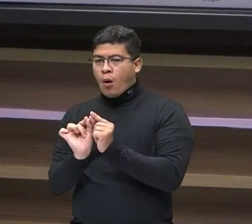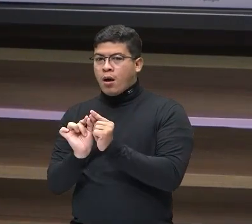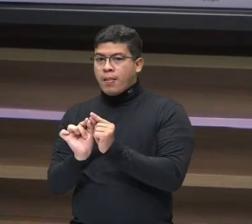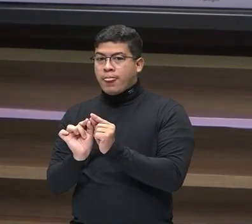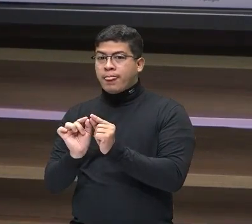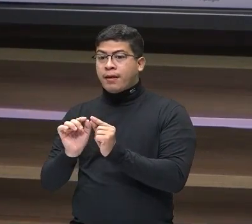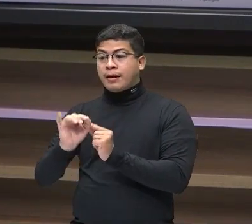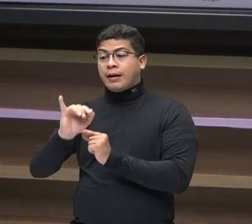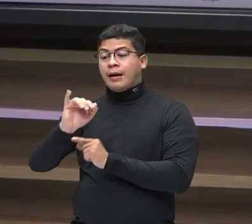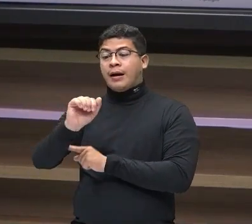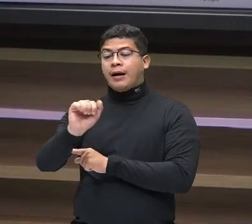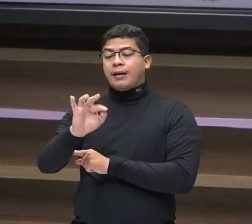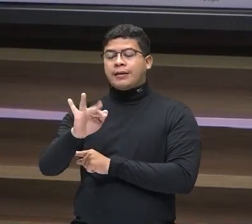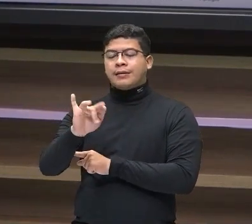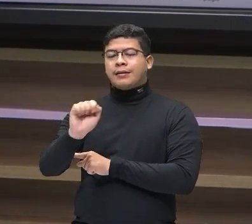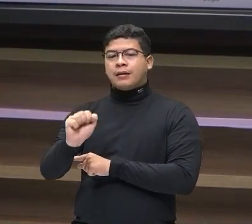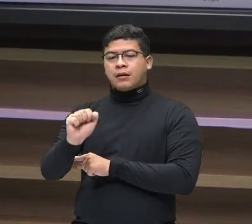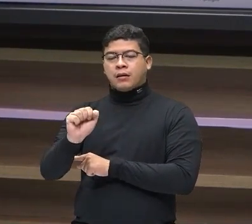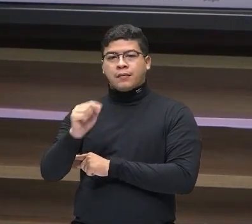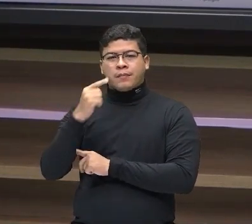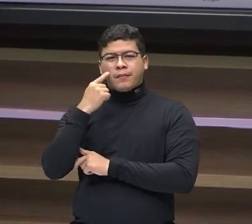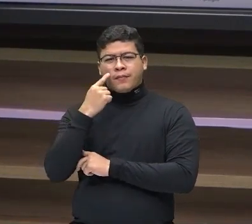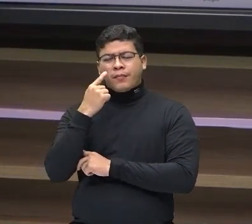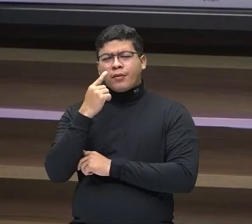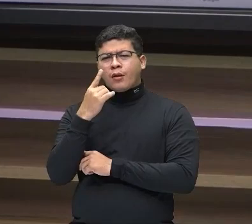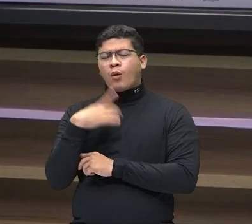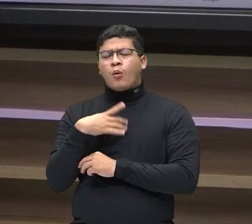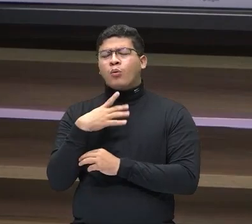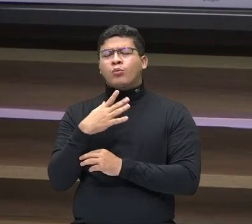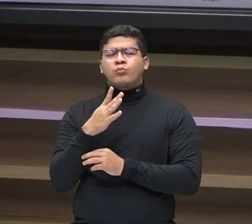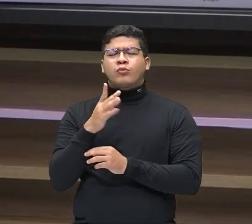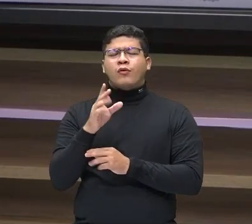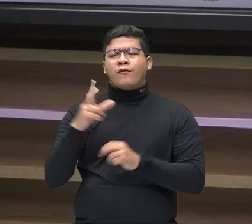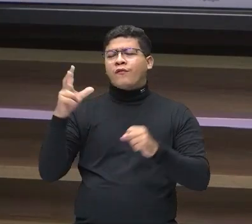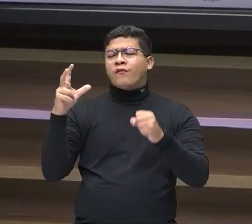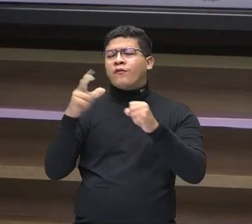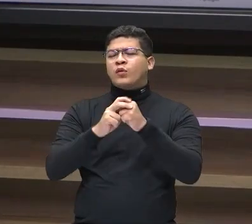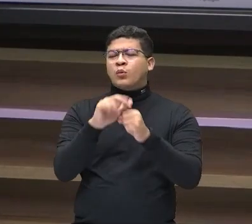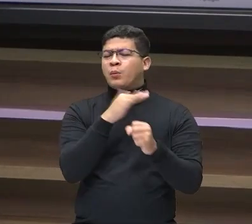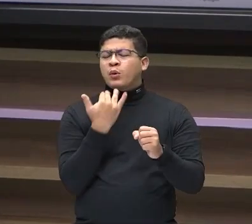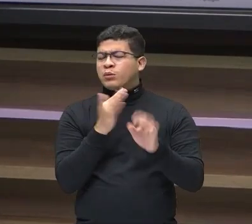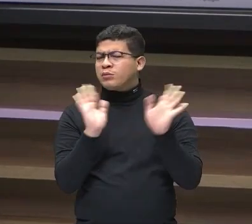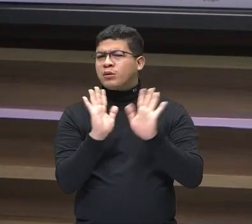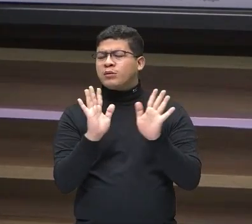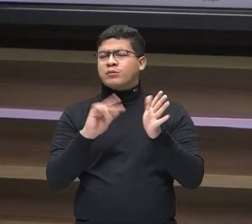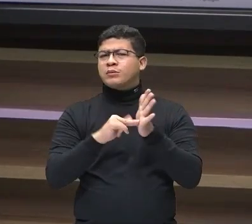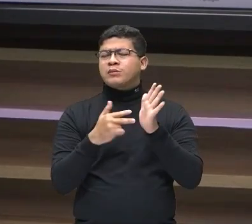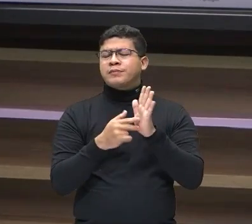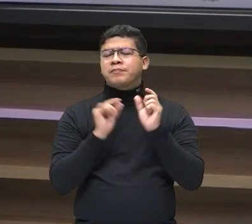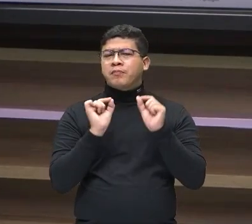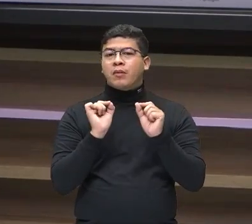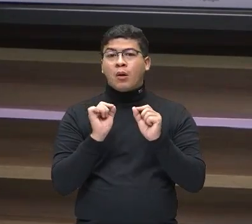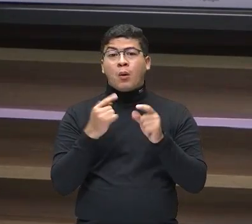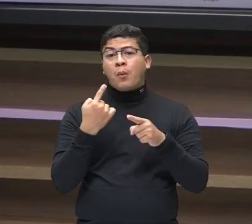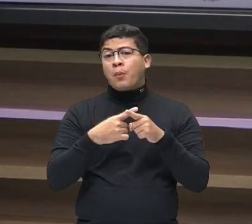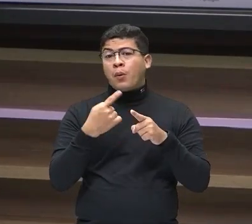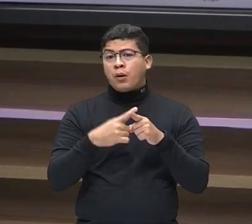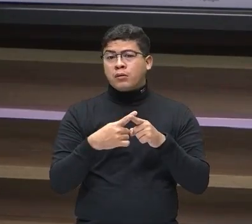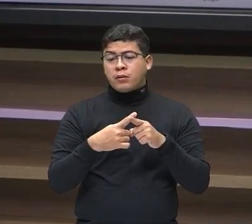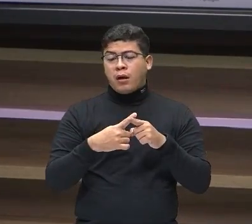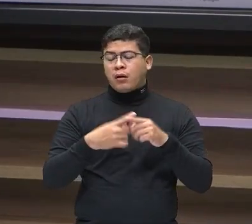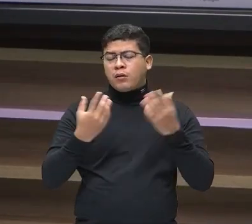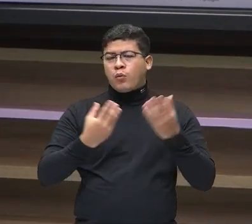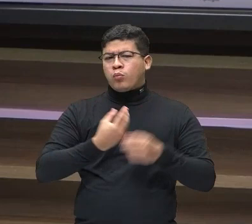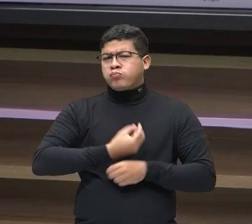ou inativados, né? O termo vírus morto não é utilizado porque o vírus não é considerado um ser